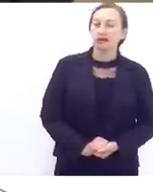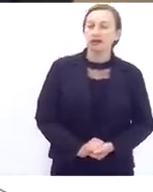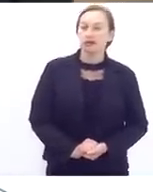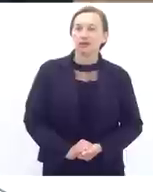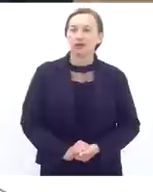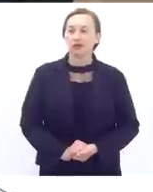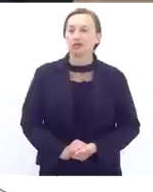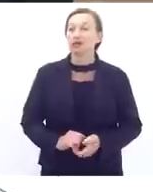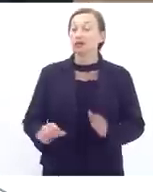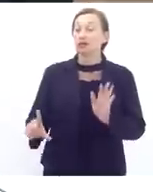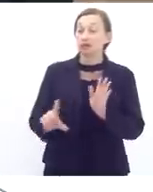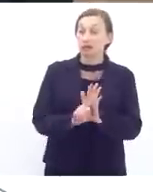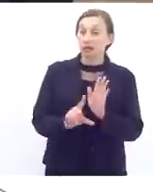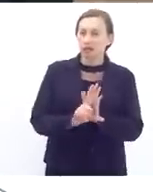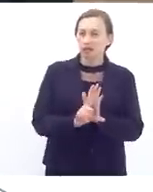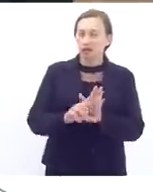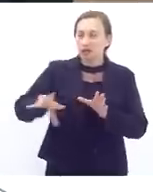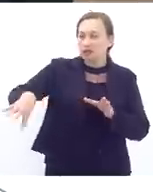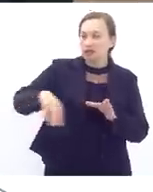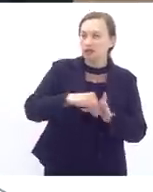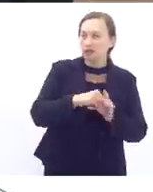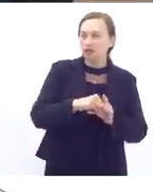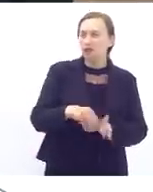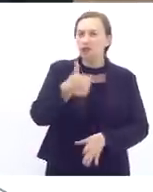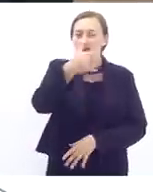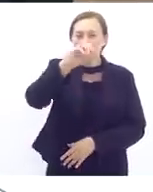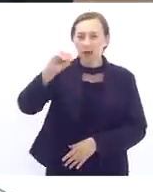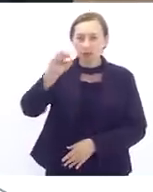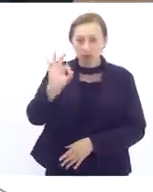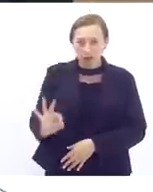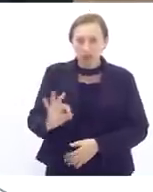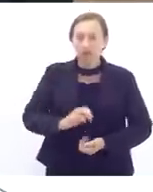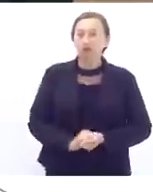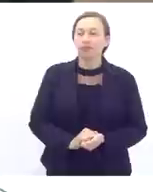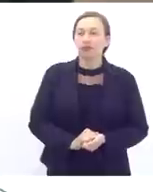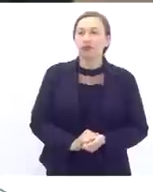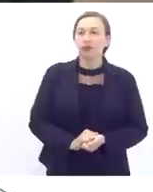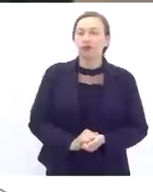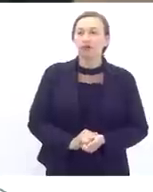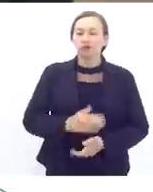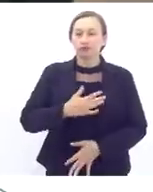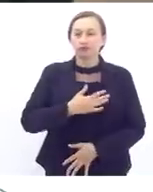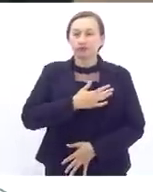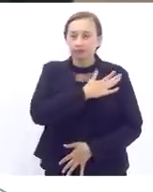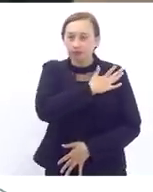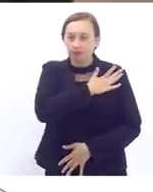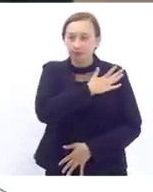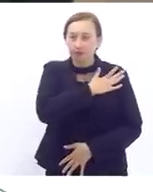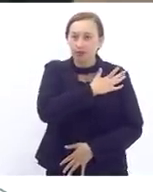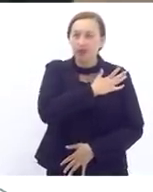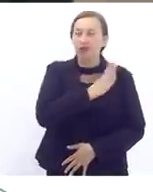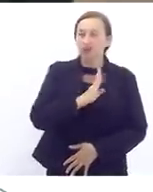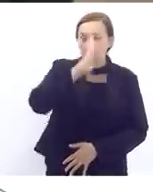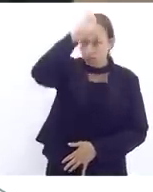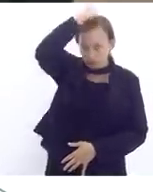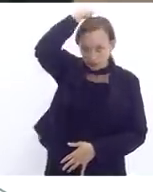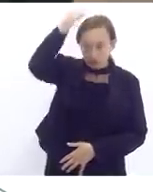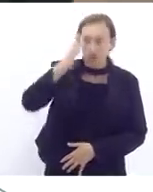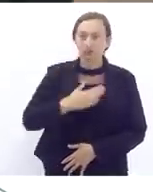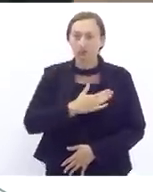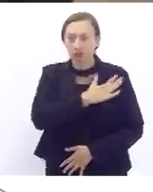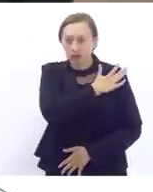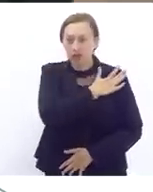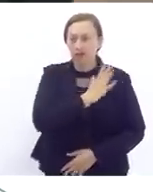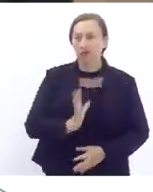trouxe para essa lei esse adicional de 100% para os militares né militares e Bombeiros Militares